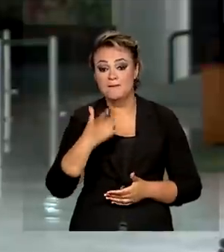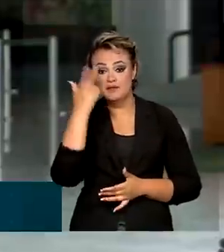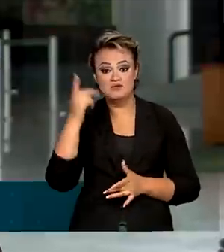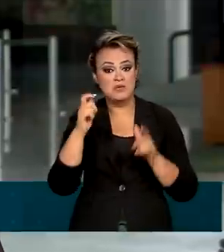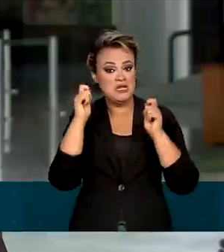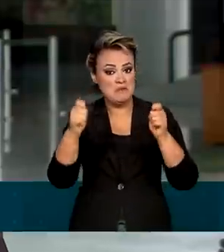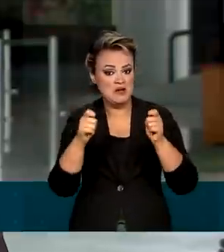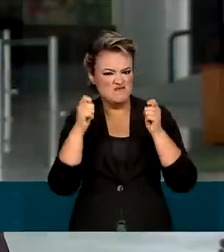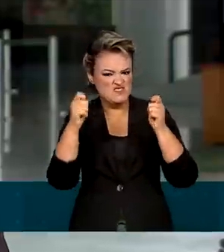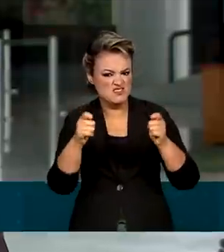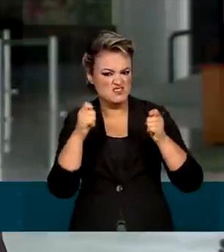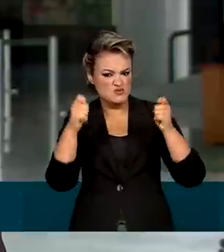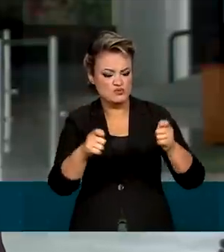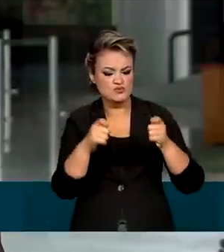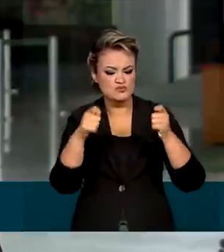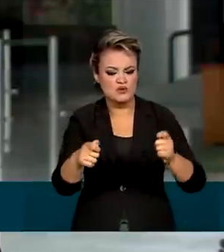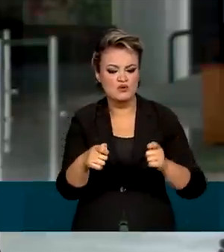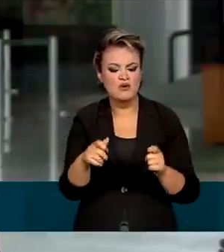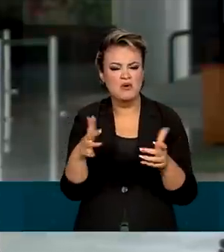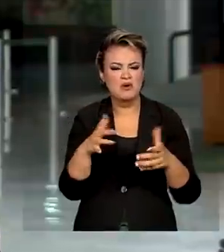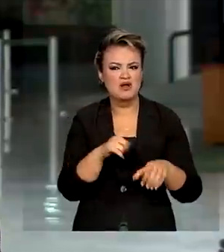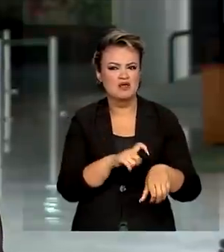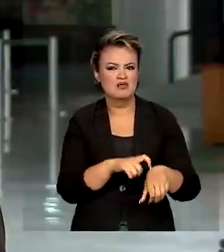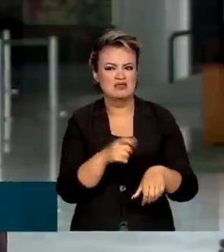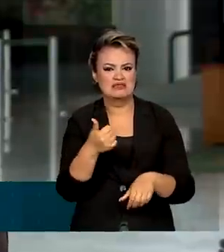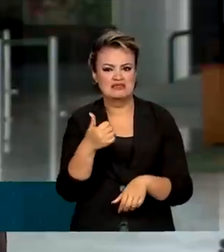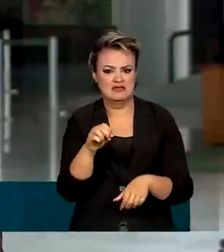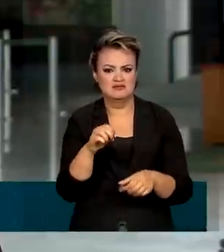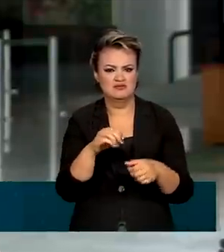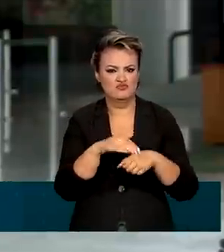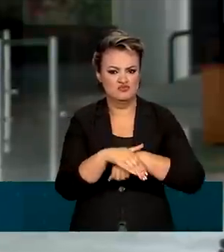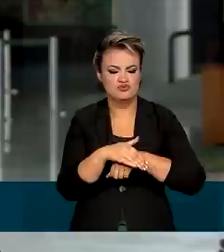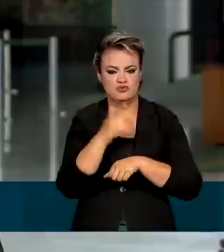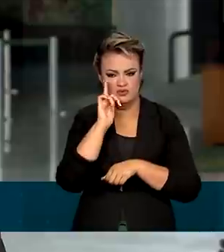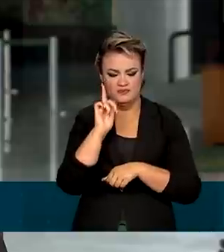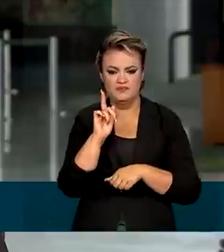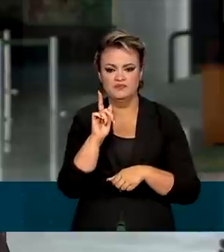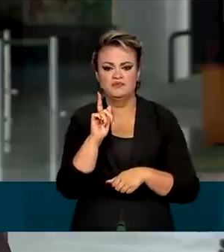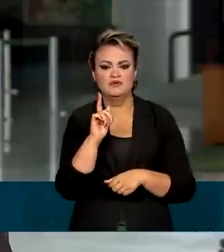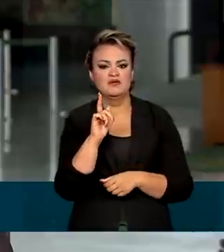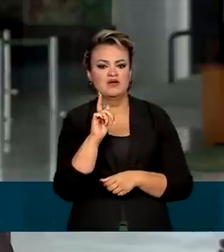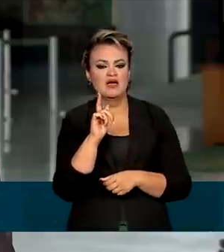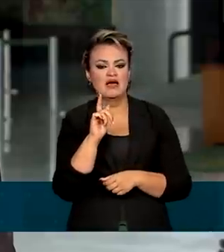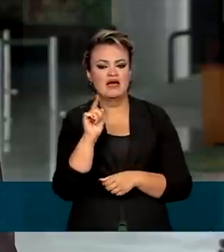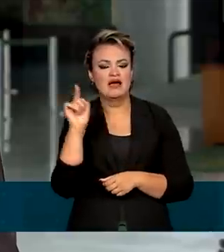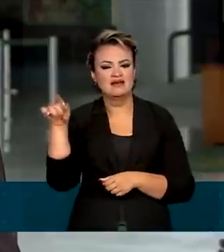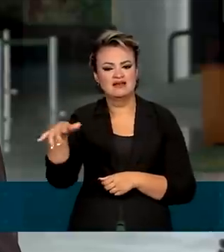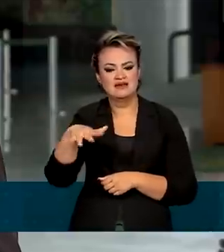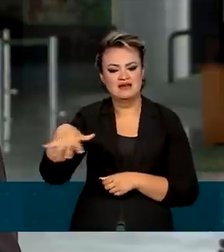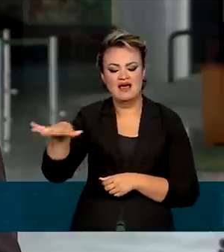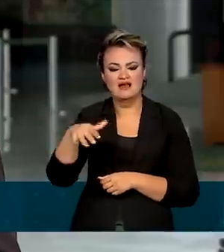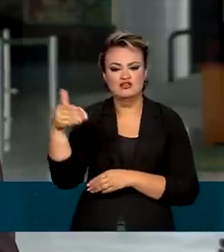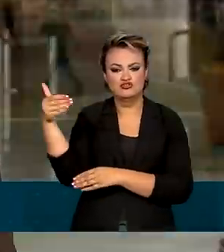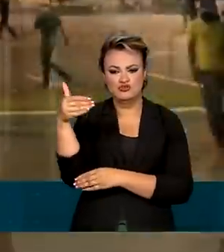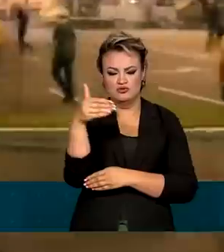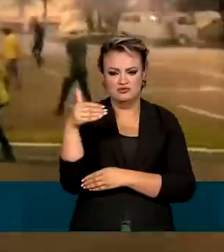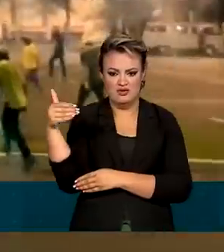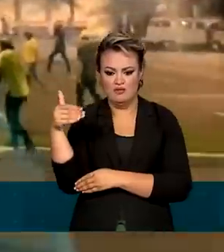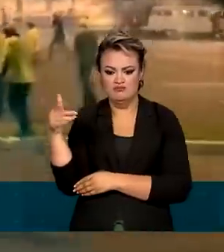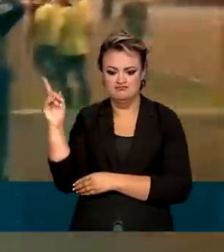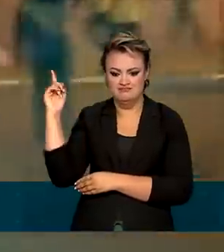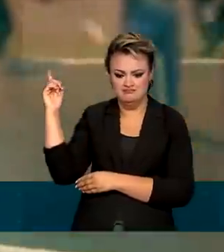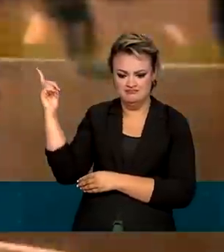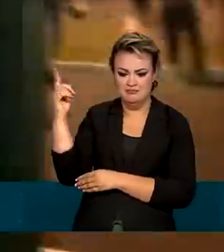manifestantes iniciaram os protestos por volta das 10 horas da noite de ontem ali no setor hoteleiro norte